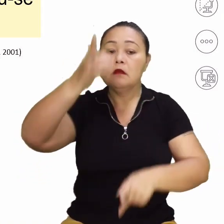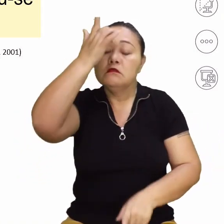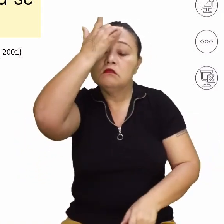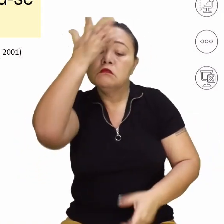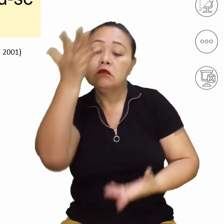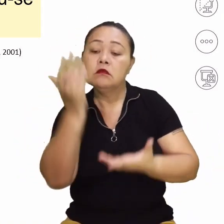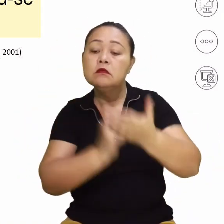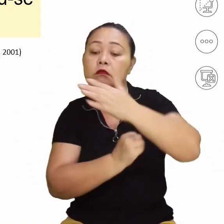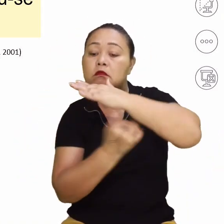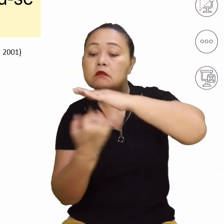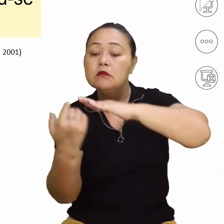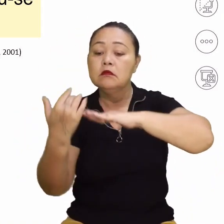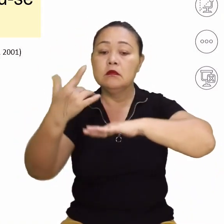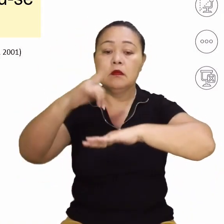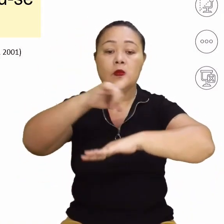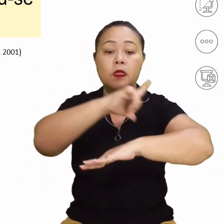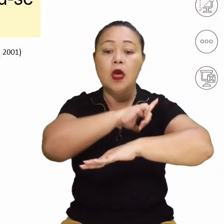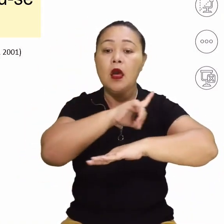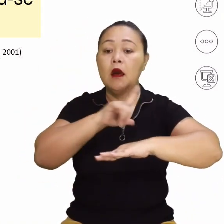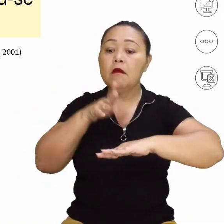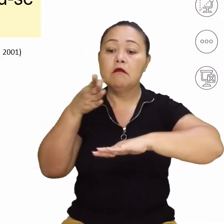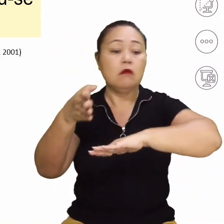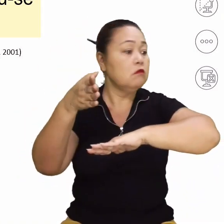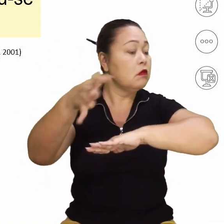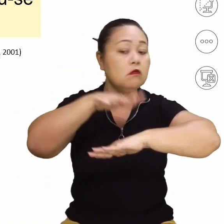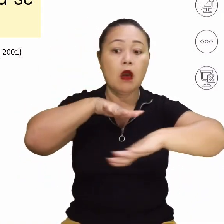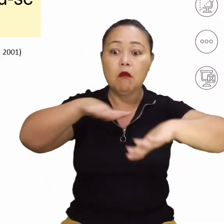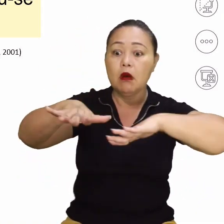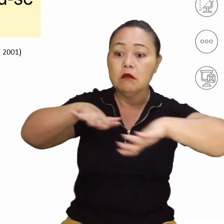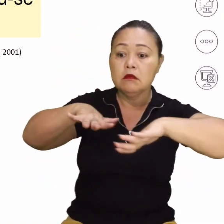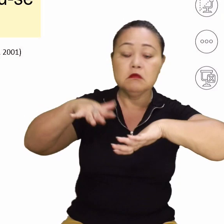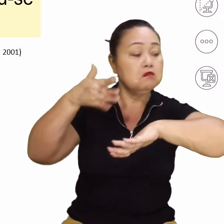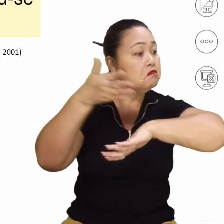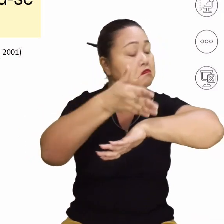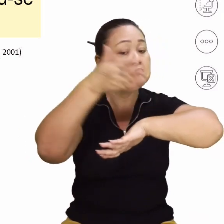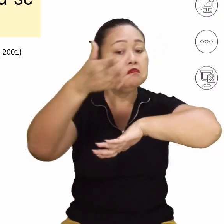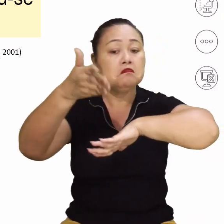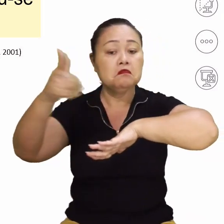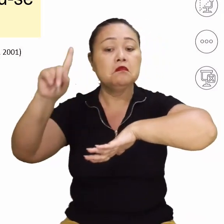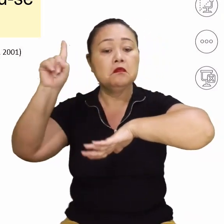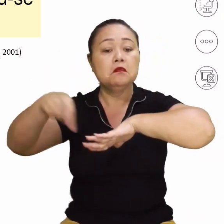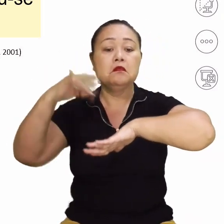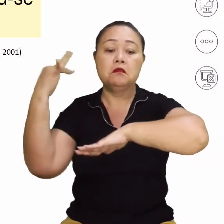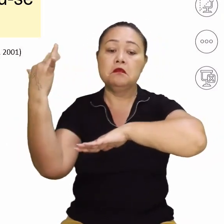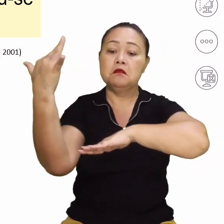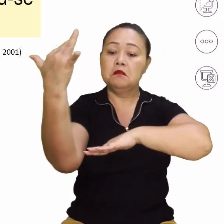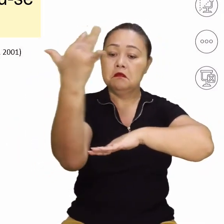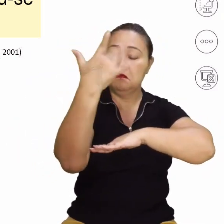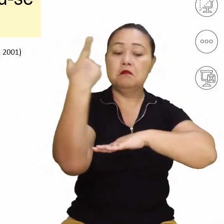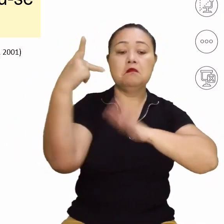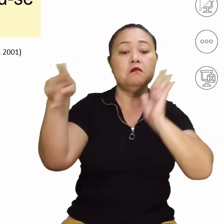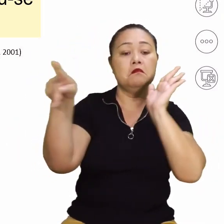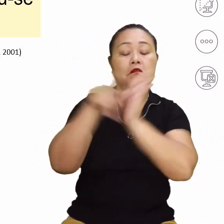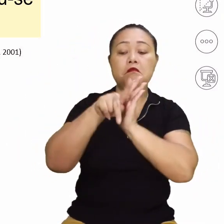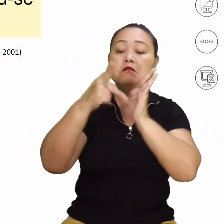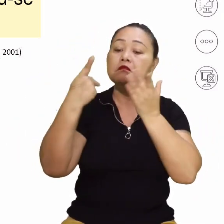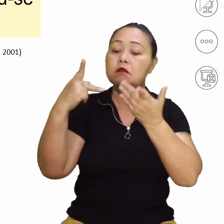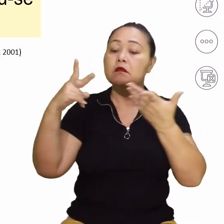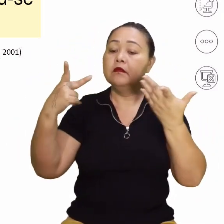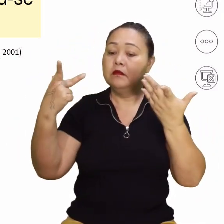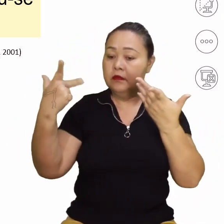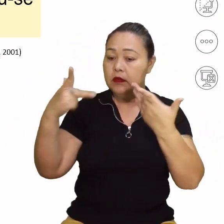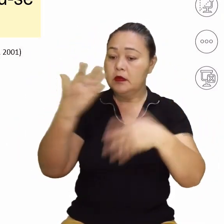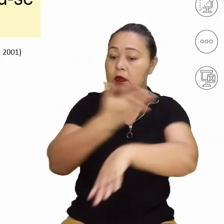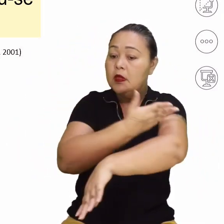de se mobilizarem grandes espaços isto que a floresta é seu habitat natural